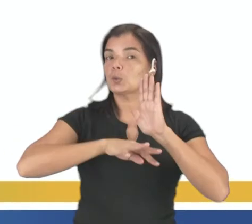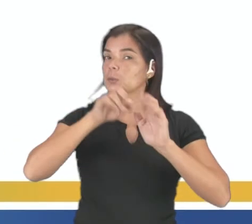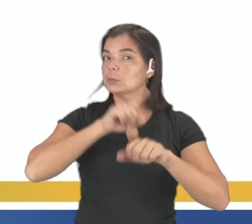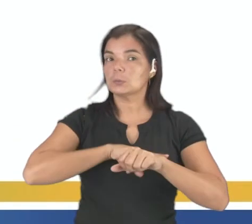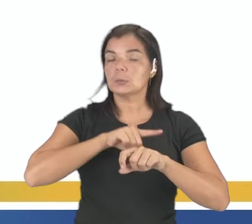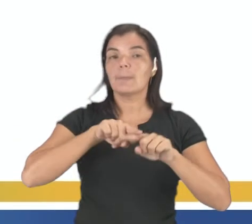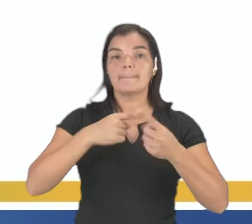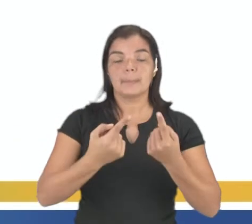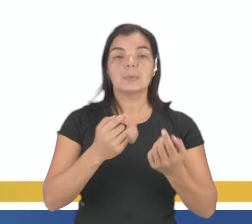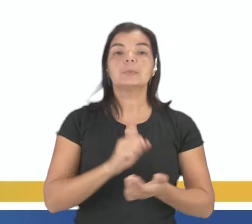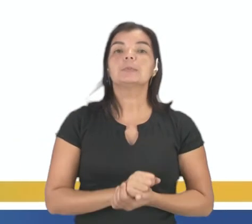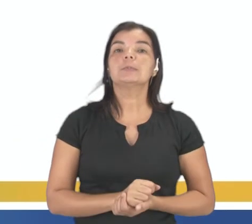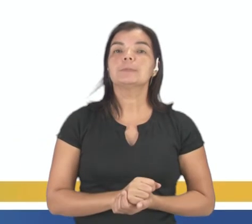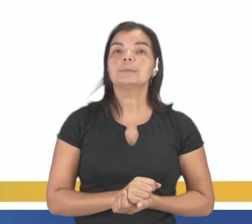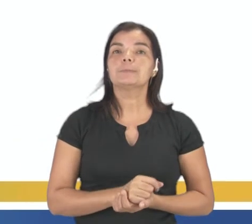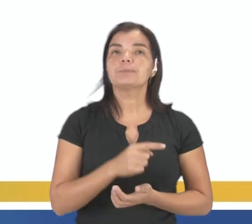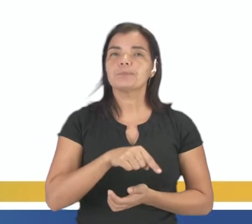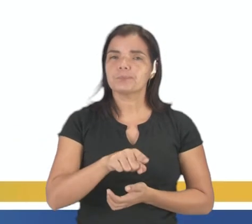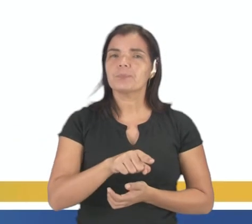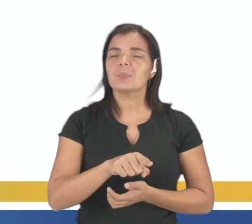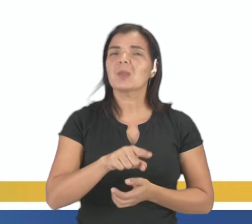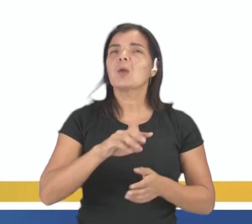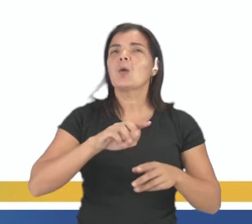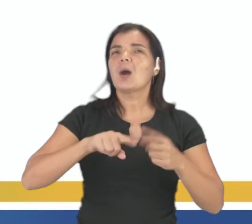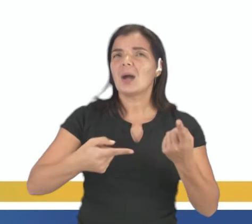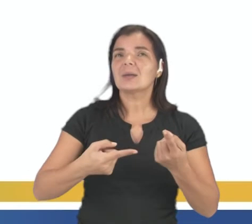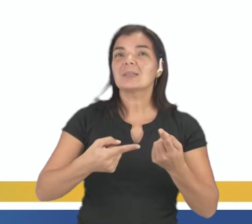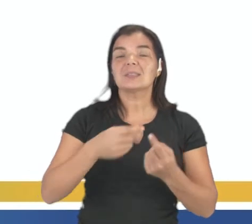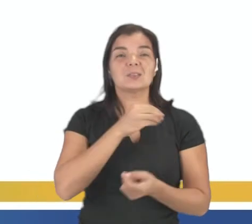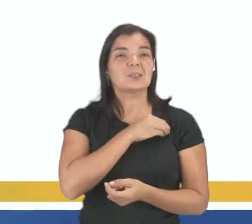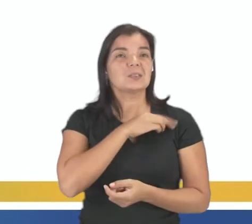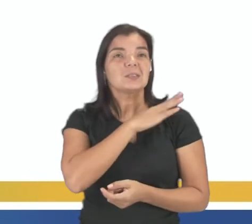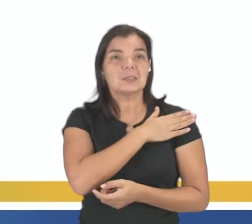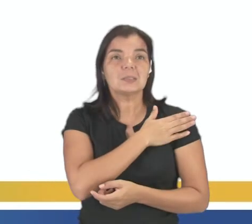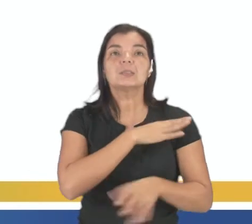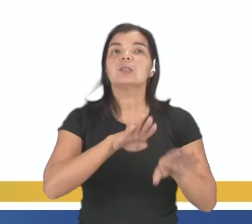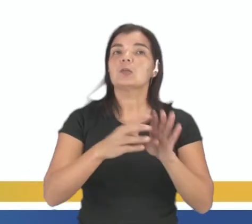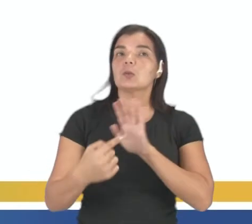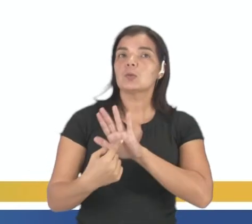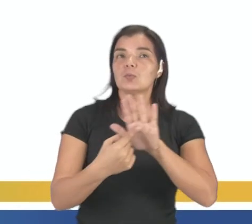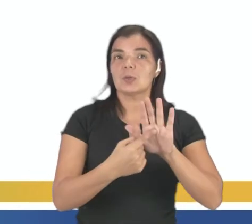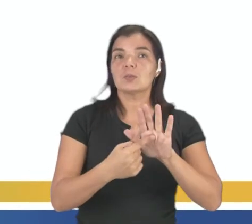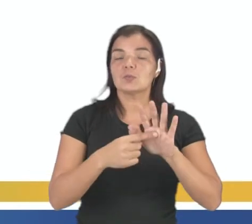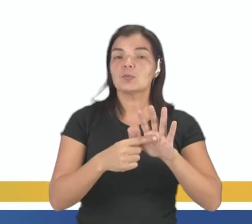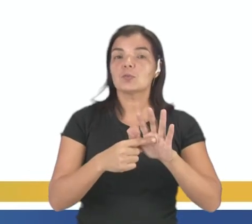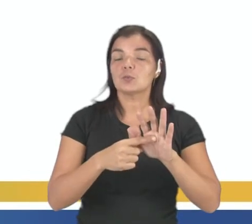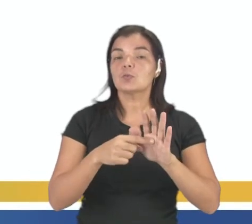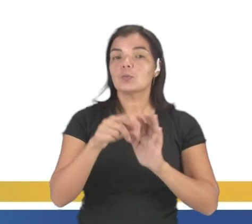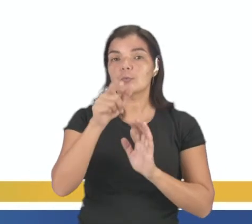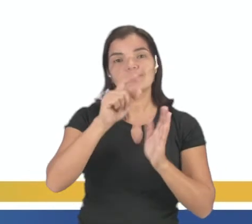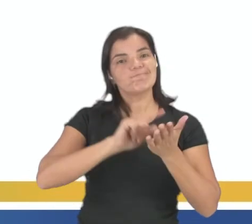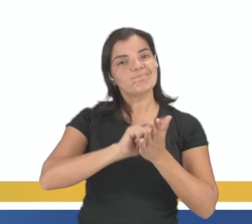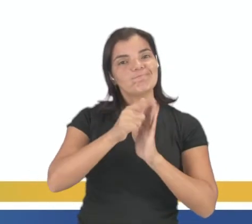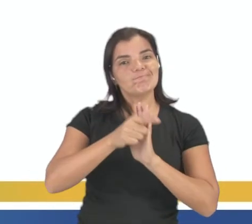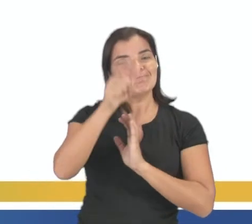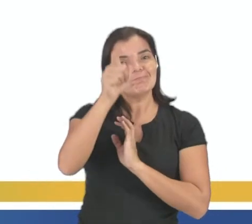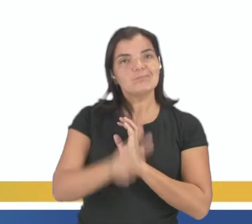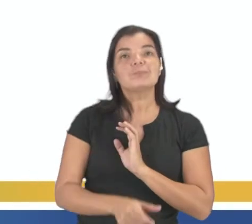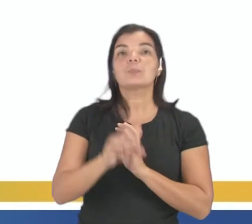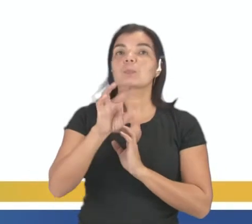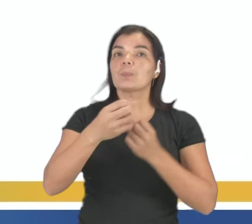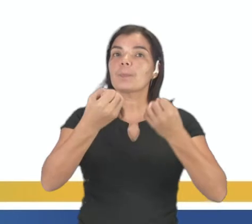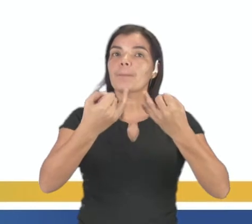para isso, mas desqualificam as doutrinas racistas e demonstraram a unidade do gênero humano. Ela está